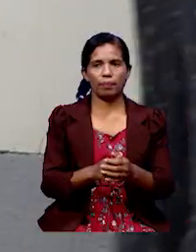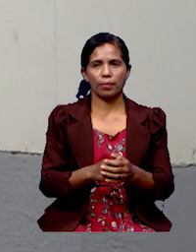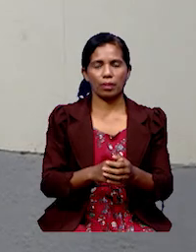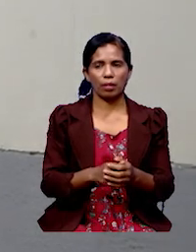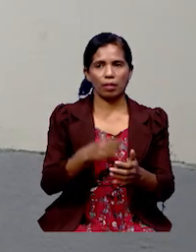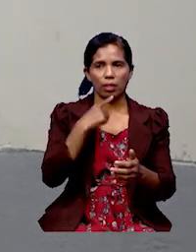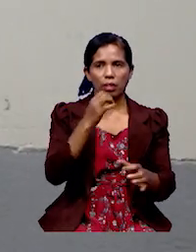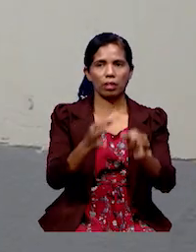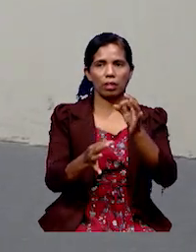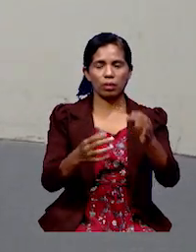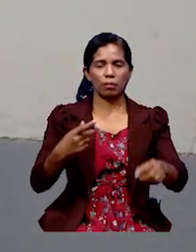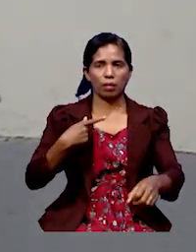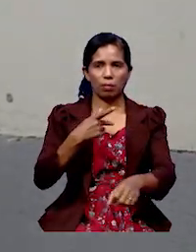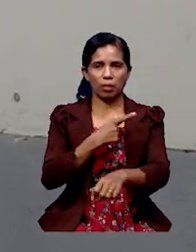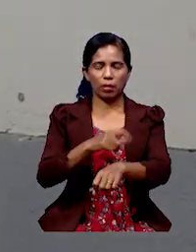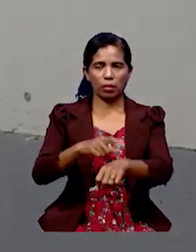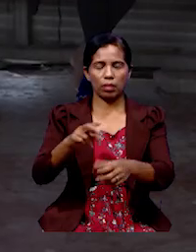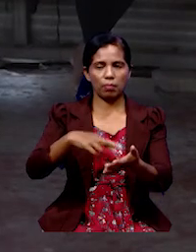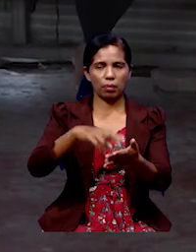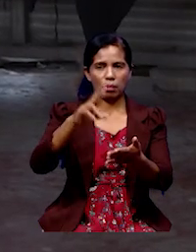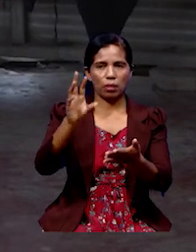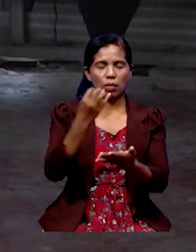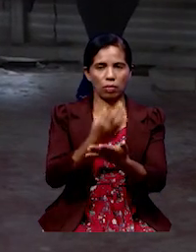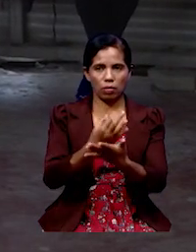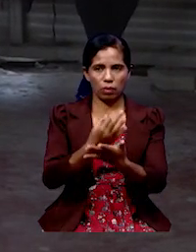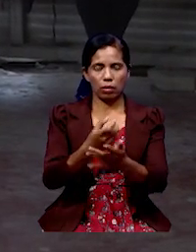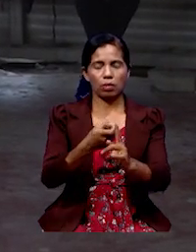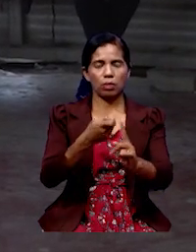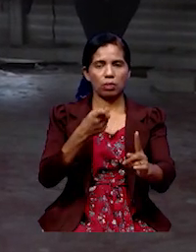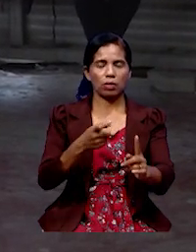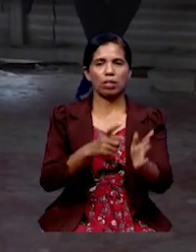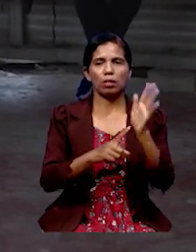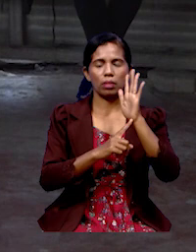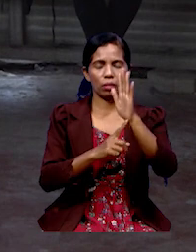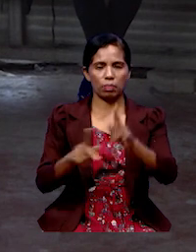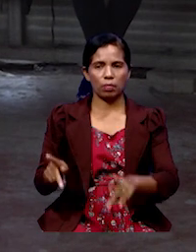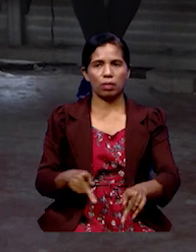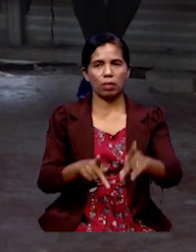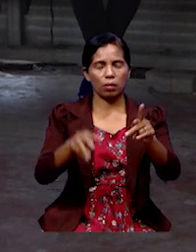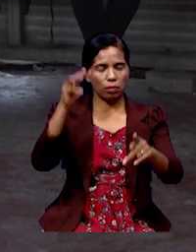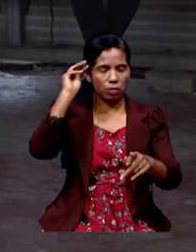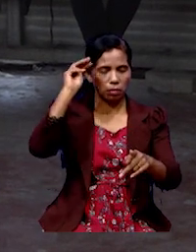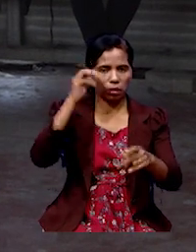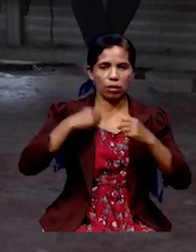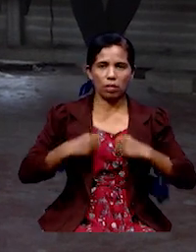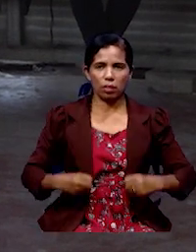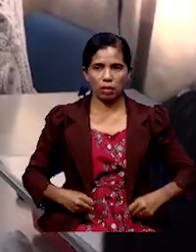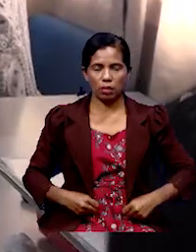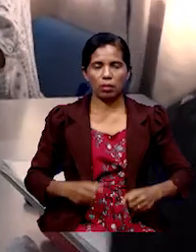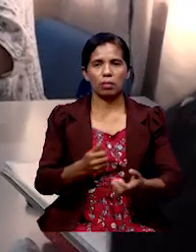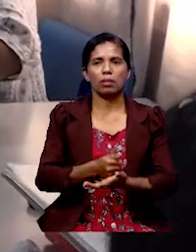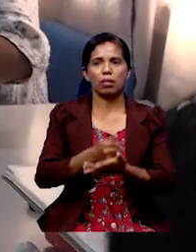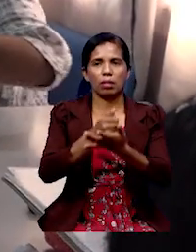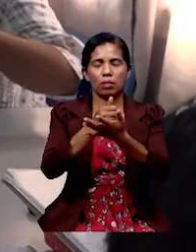Hatutan, mas que Parlamento Nacional aprova na OSAN, liu husi transferência pública Ministério Saúde, rode